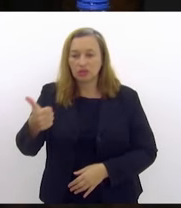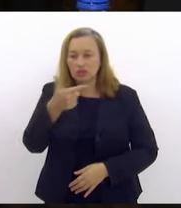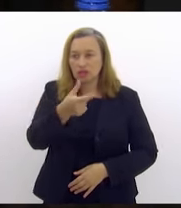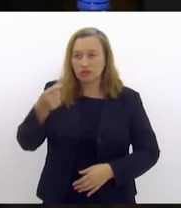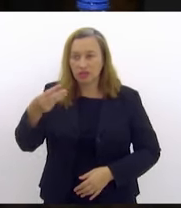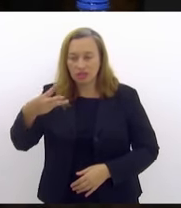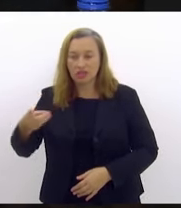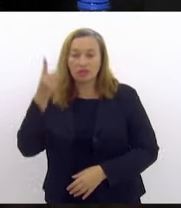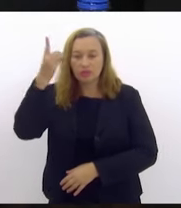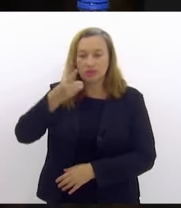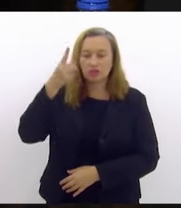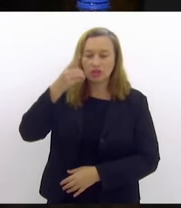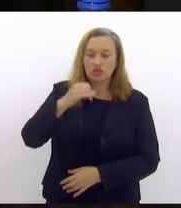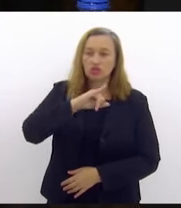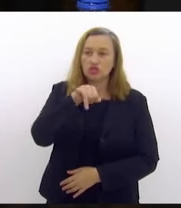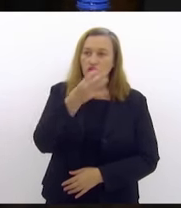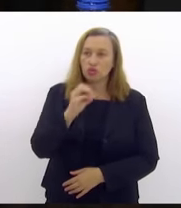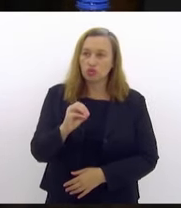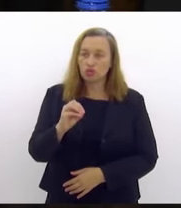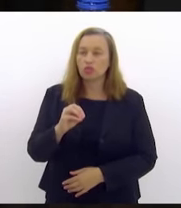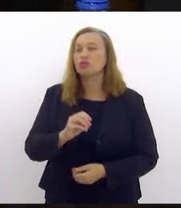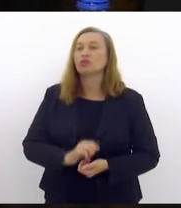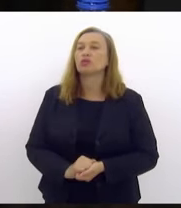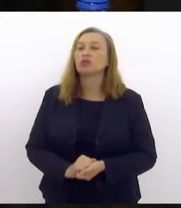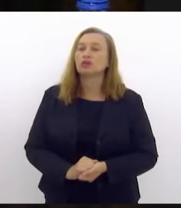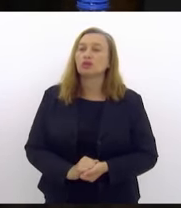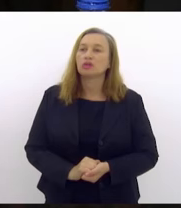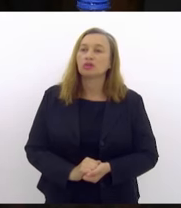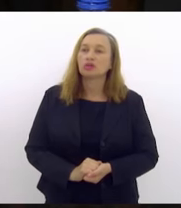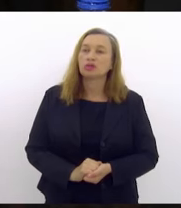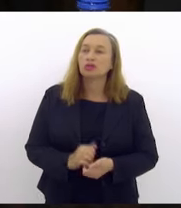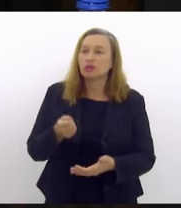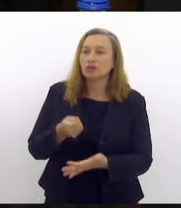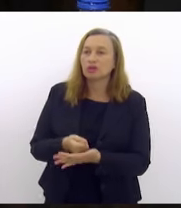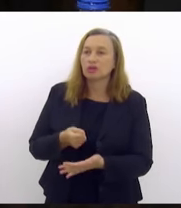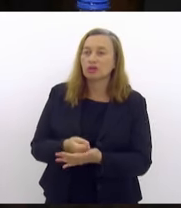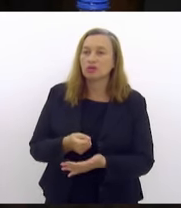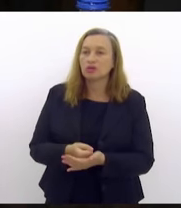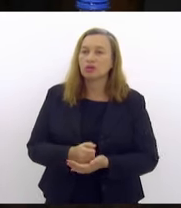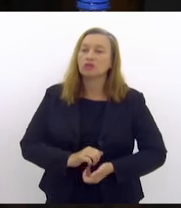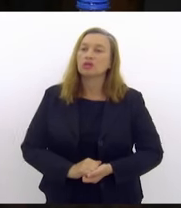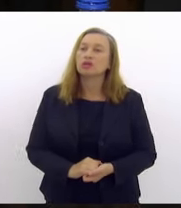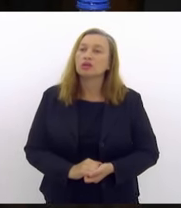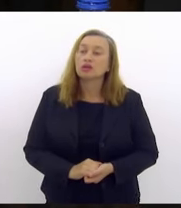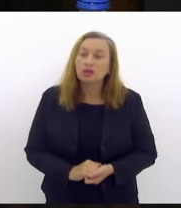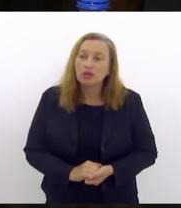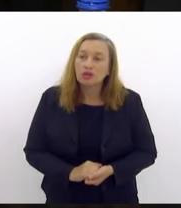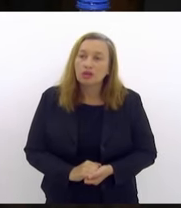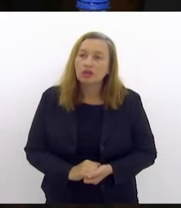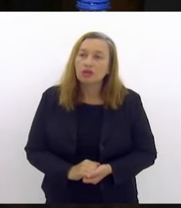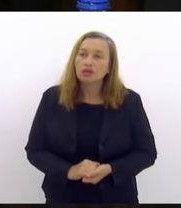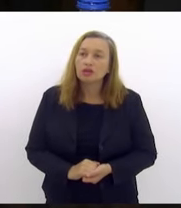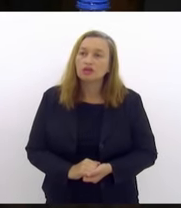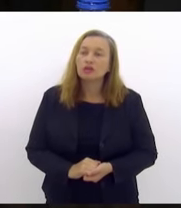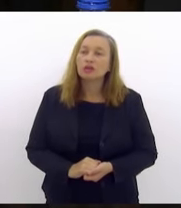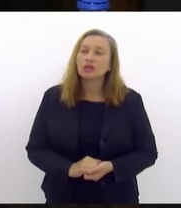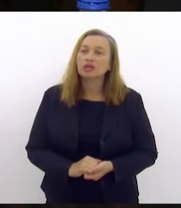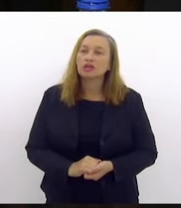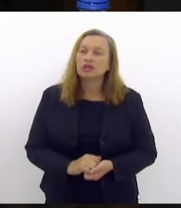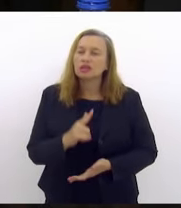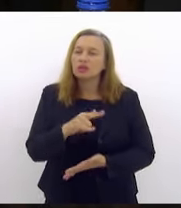de 23, de autoria do deputado Júlio Rocha, que dispõe sobre a obrigatoriedade de emissão de certidão